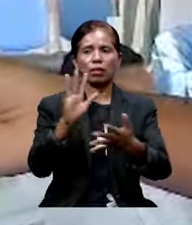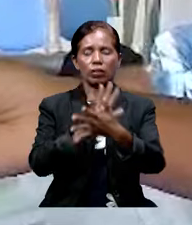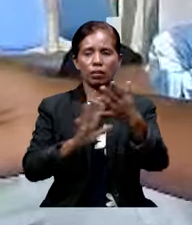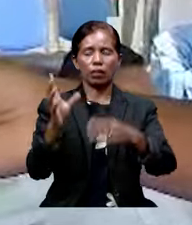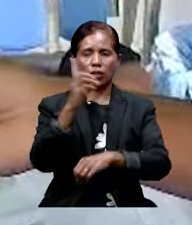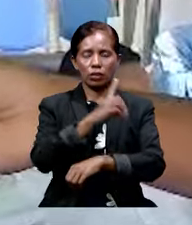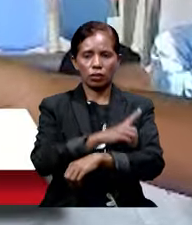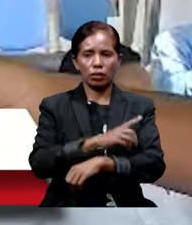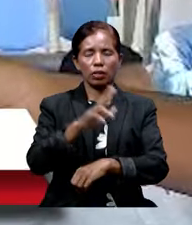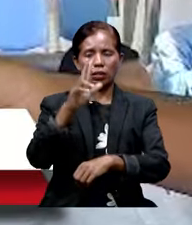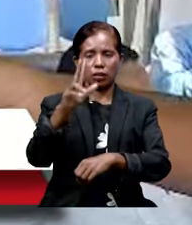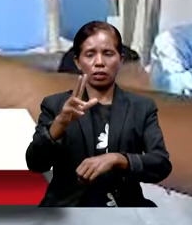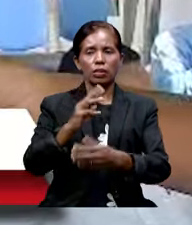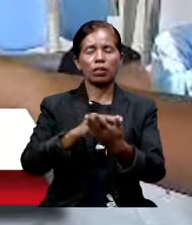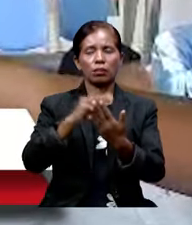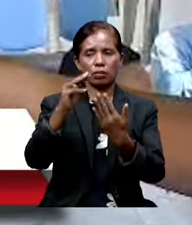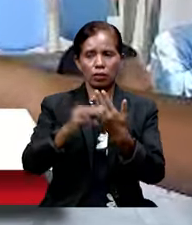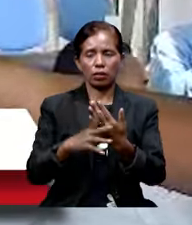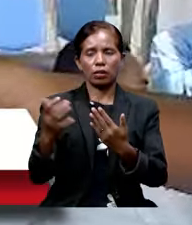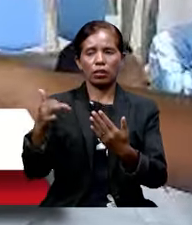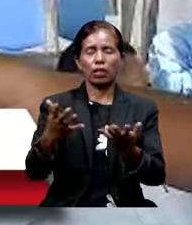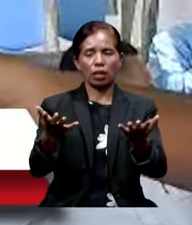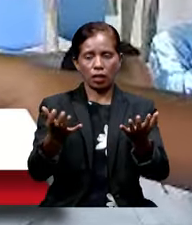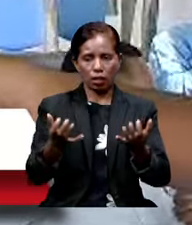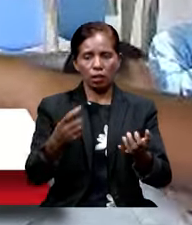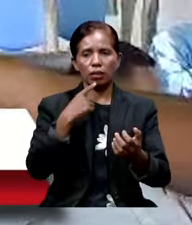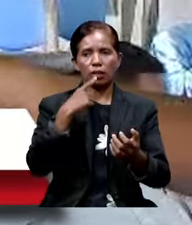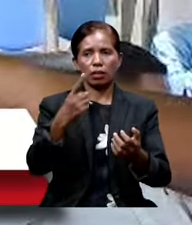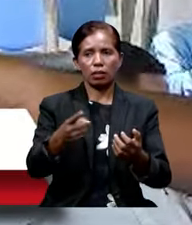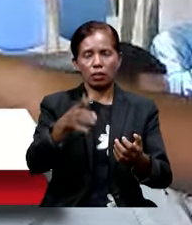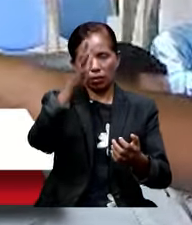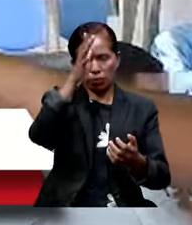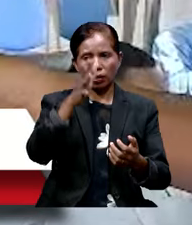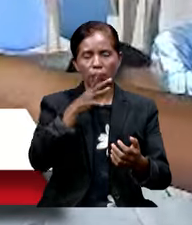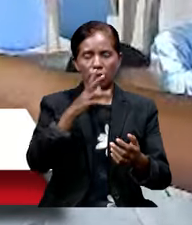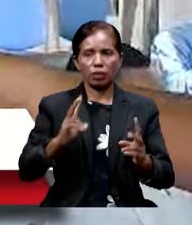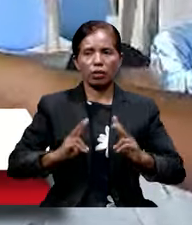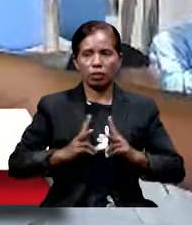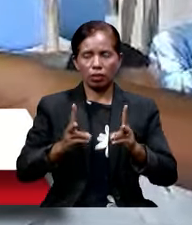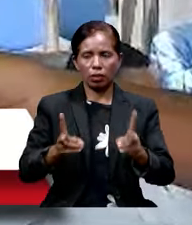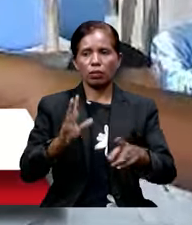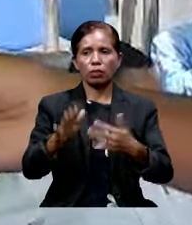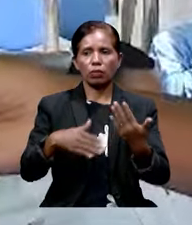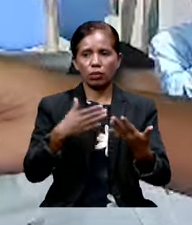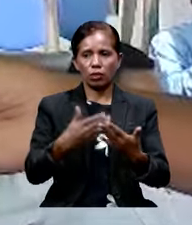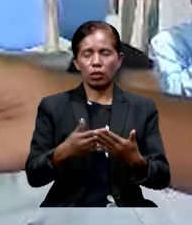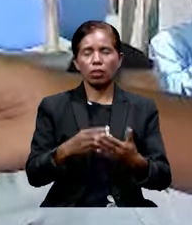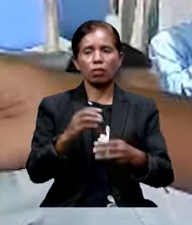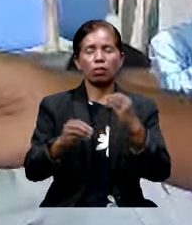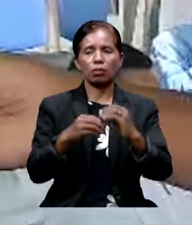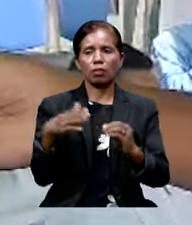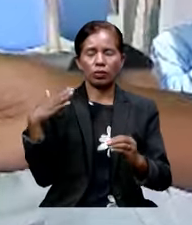loron 3 de março idane. Sira mos akara katete ba aman no inan veteranos no veterana Sira, katak jovem serne